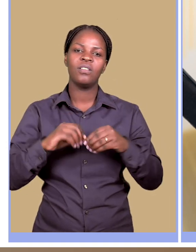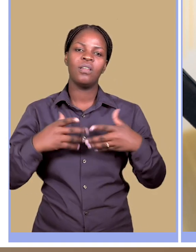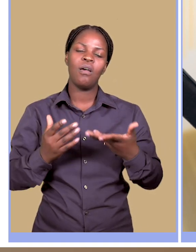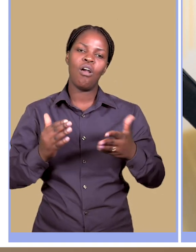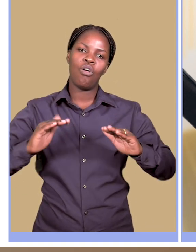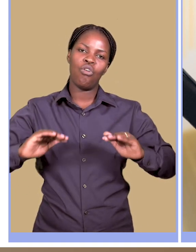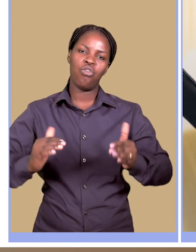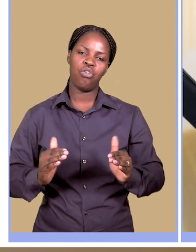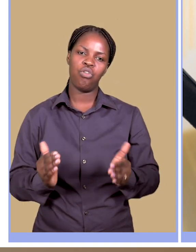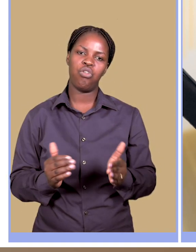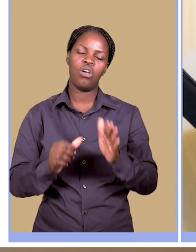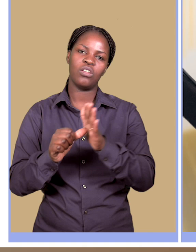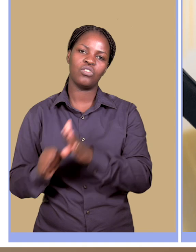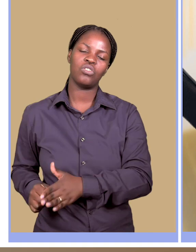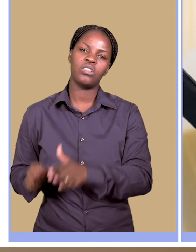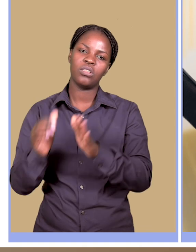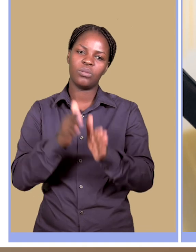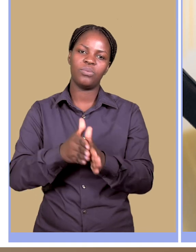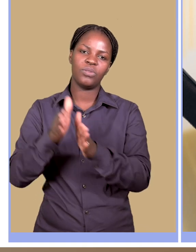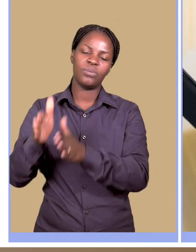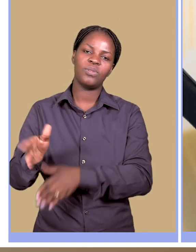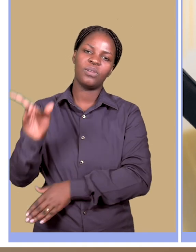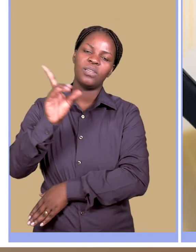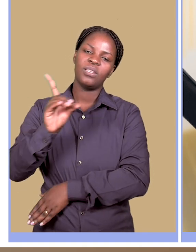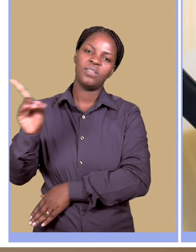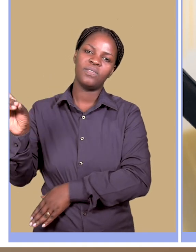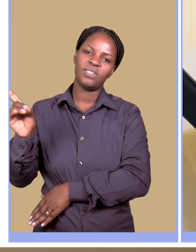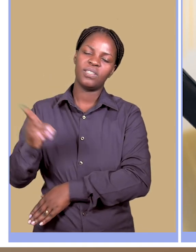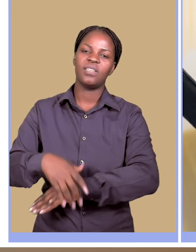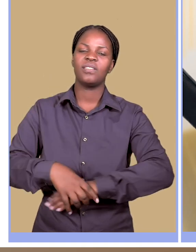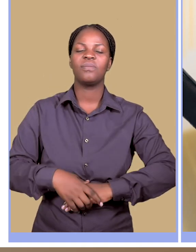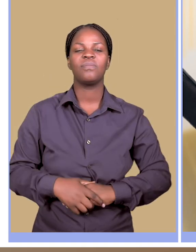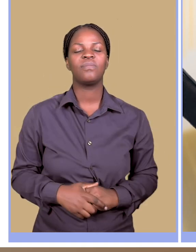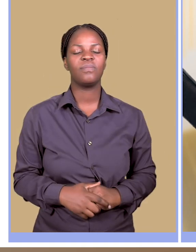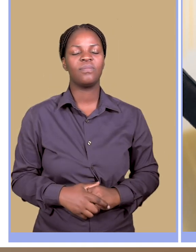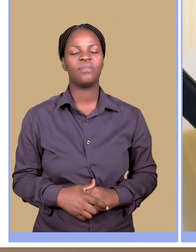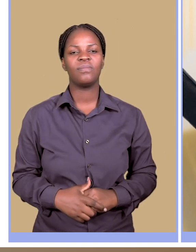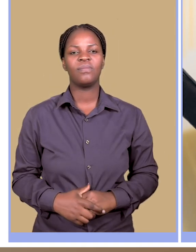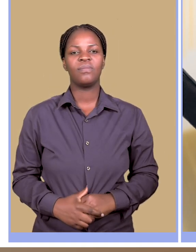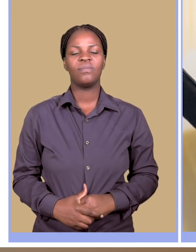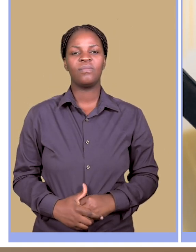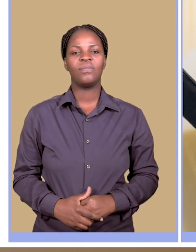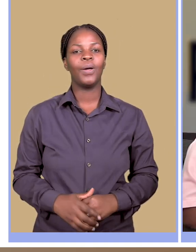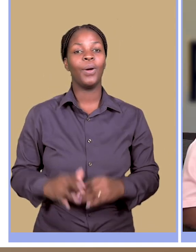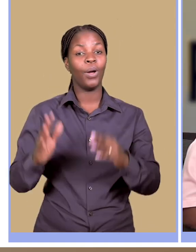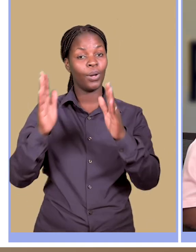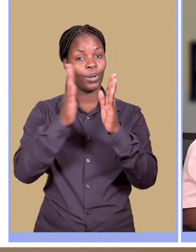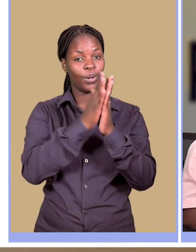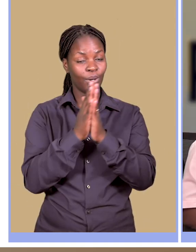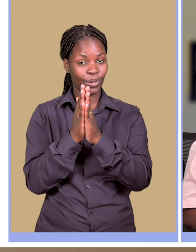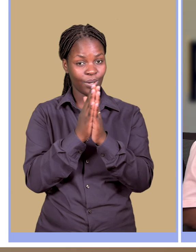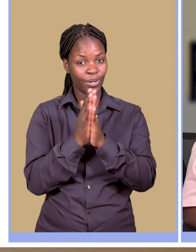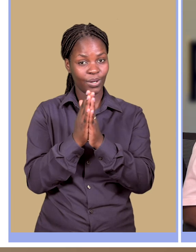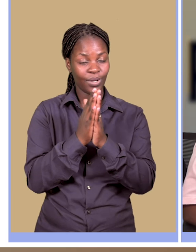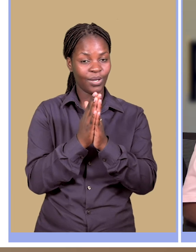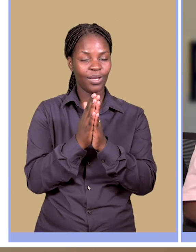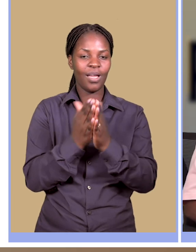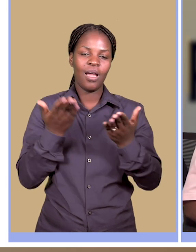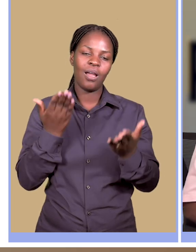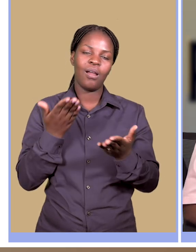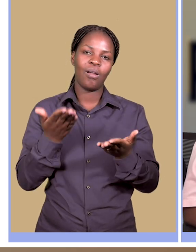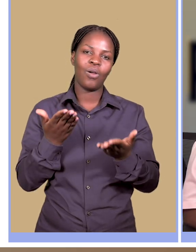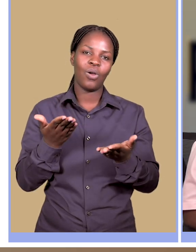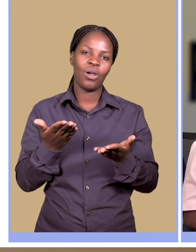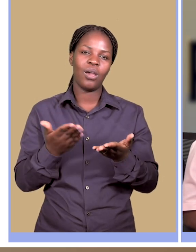que é a litigação no caso da exclusão da pessoa com deficiência, ou seja, a discriminação da pessoa com deficiência. Muito